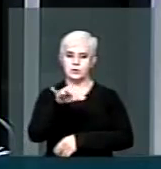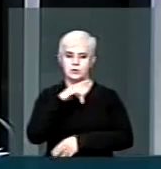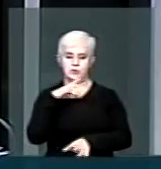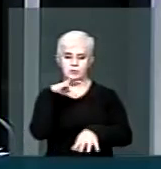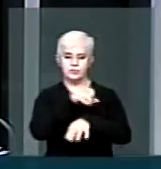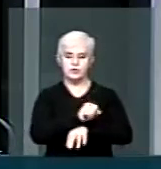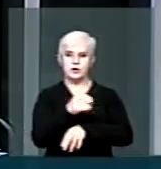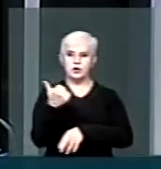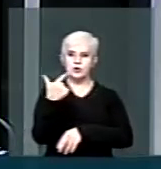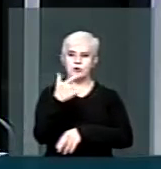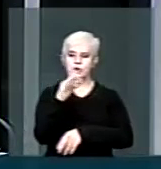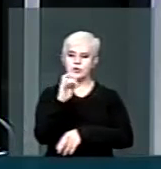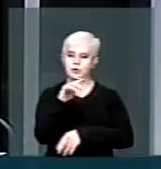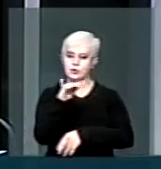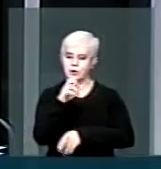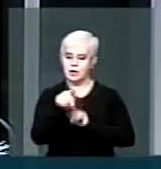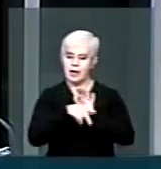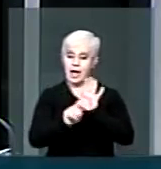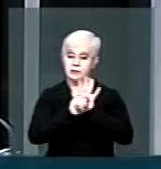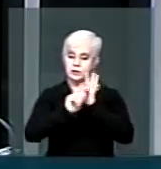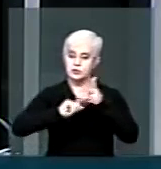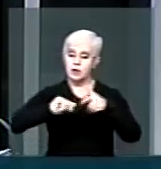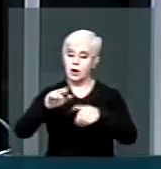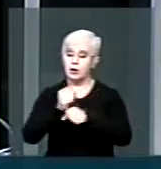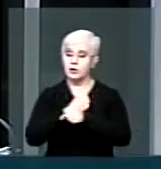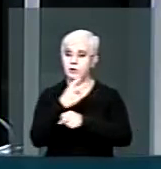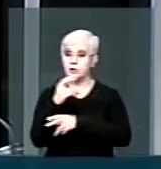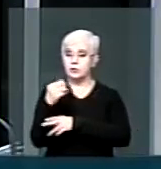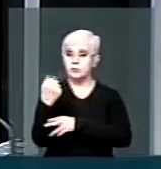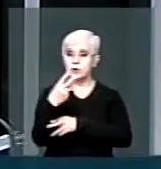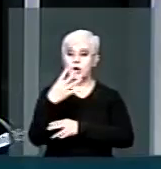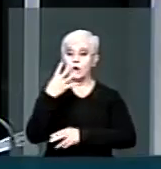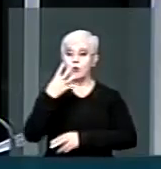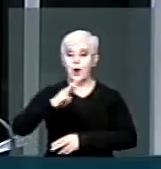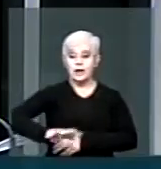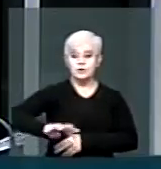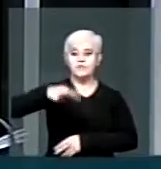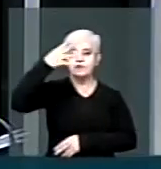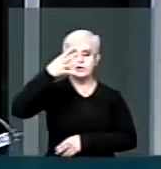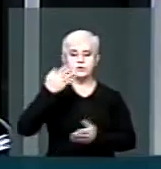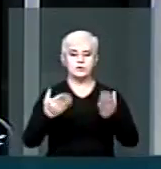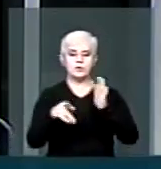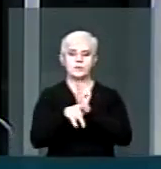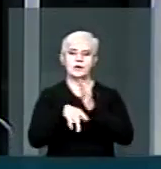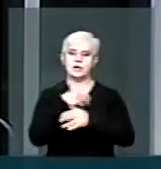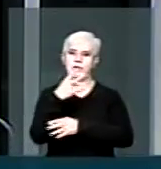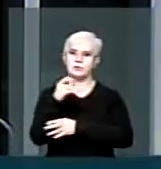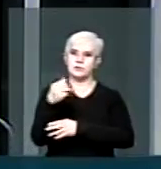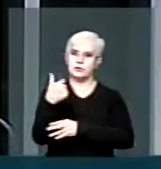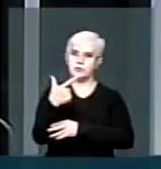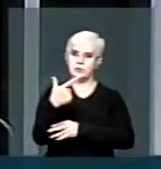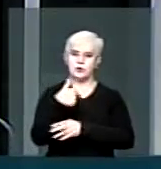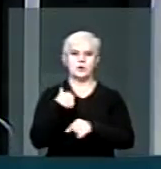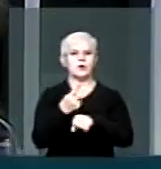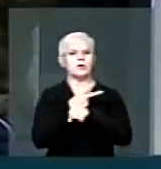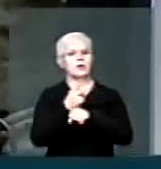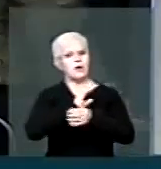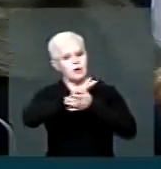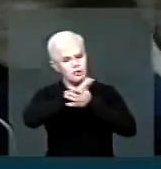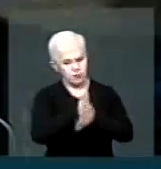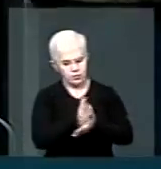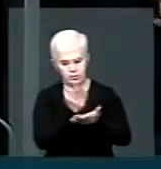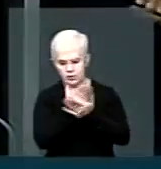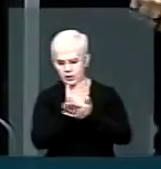de drogas apenas em 2013. A quantidade é 4 vezes maior que 2012. Buscamos reprimir o tráfico,